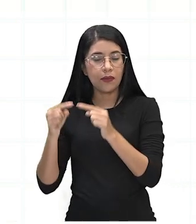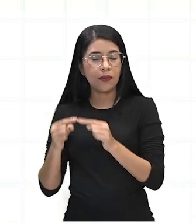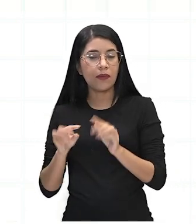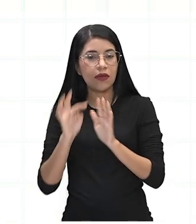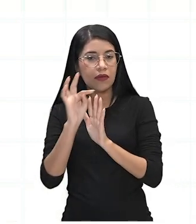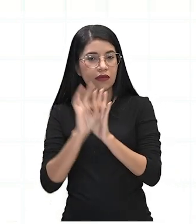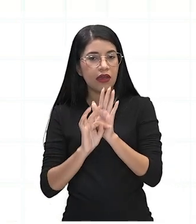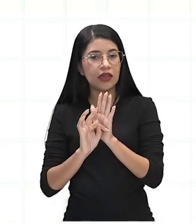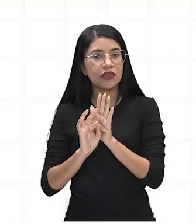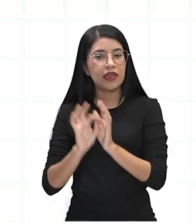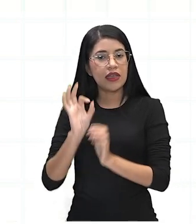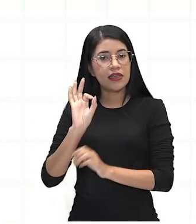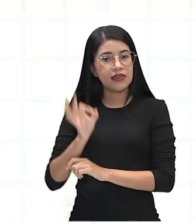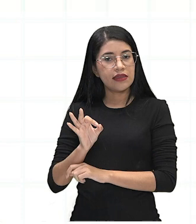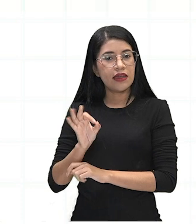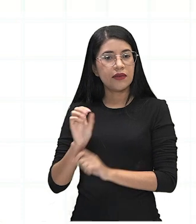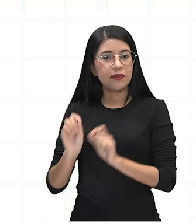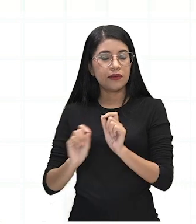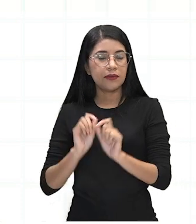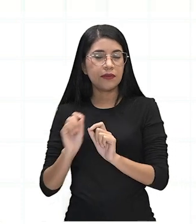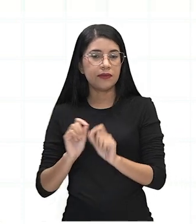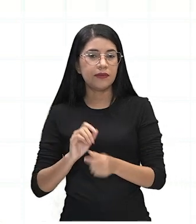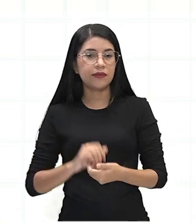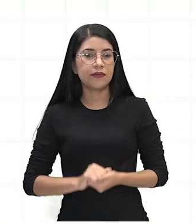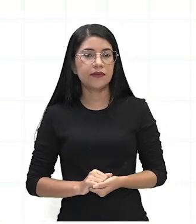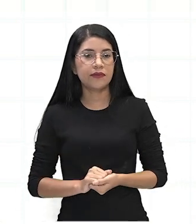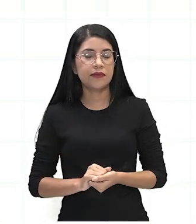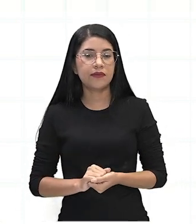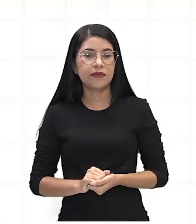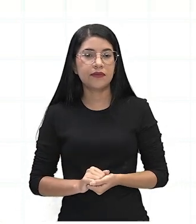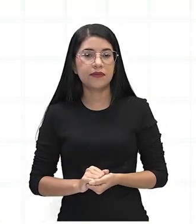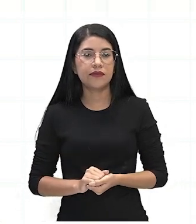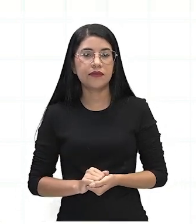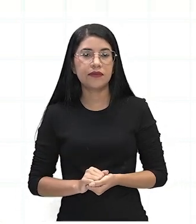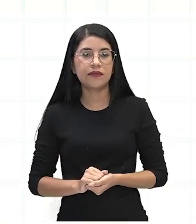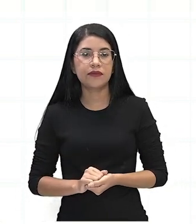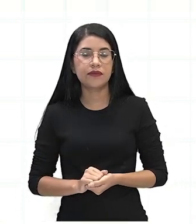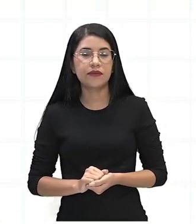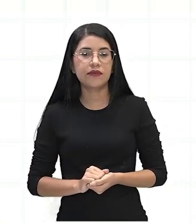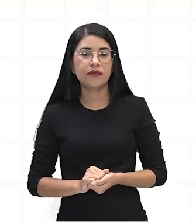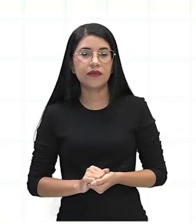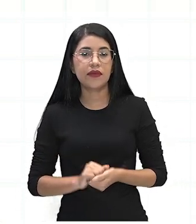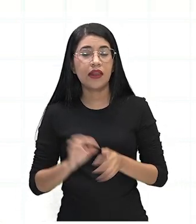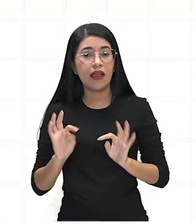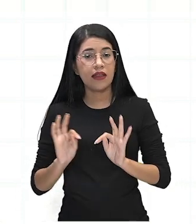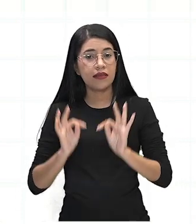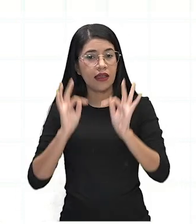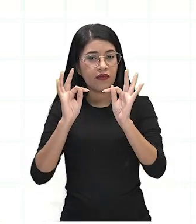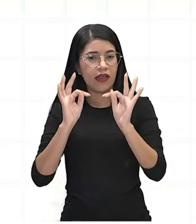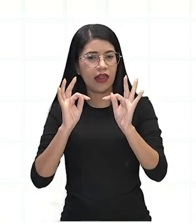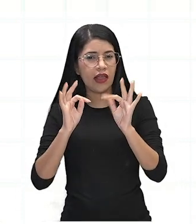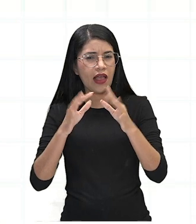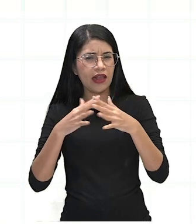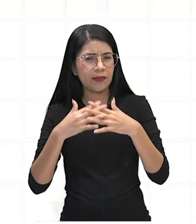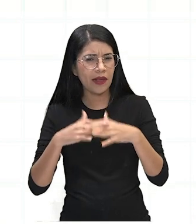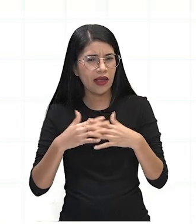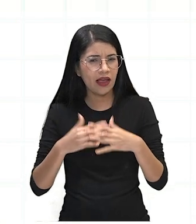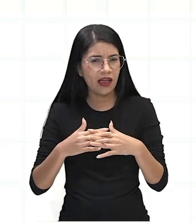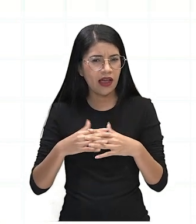correto afirmar que... Vamos ver. O que é correto afirmar? A tecnologia não interfere na